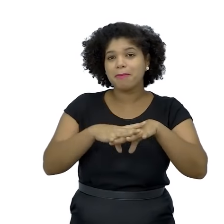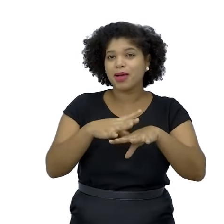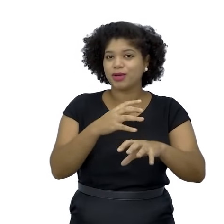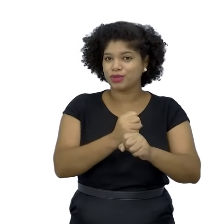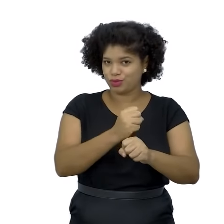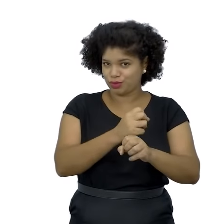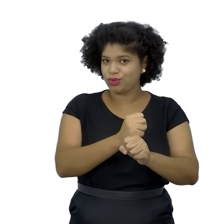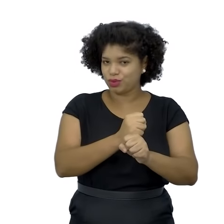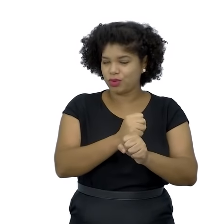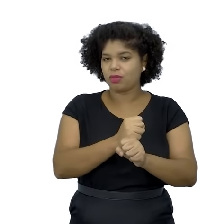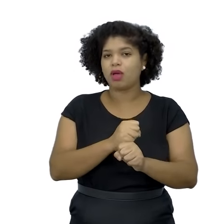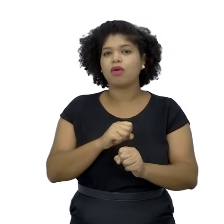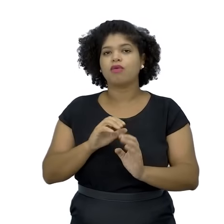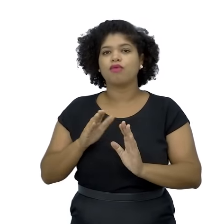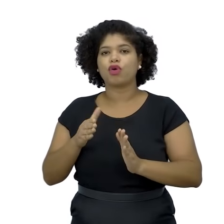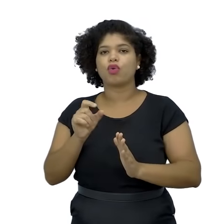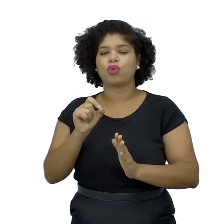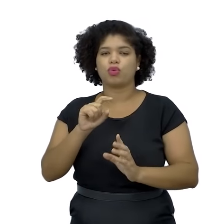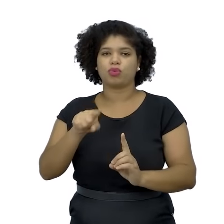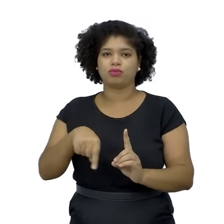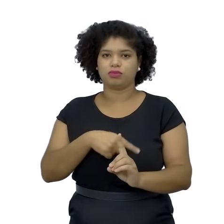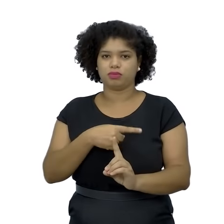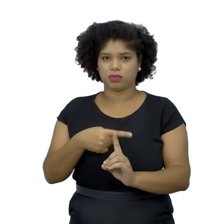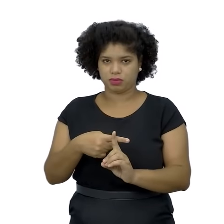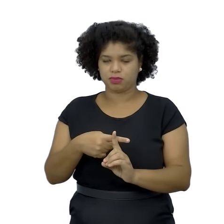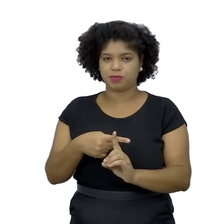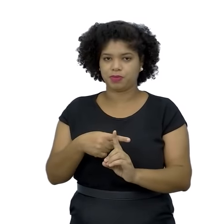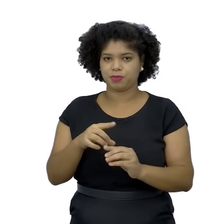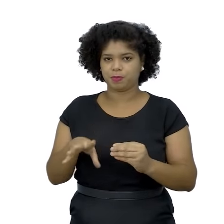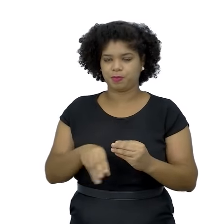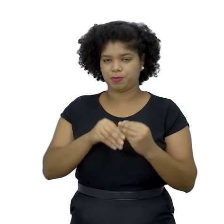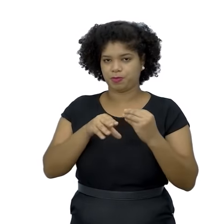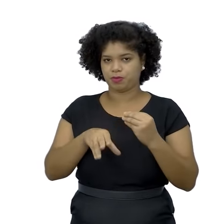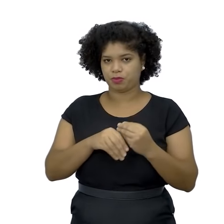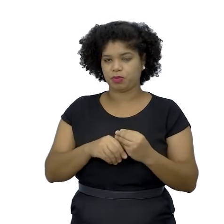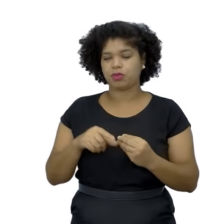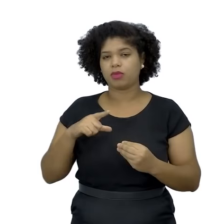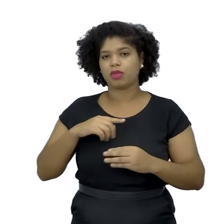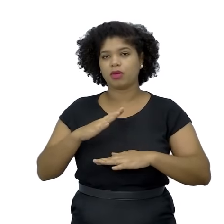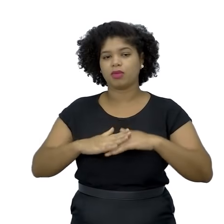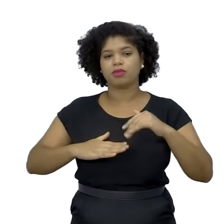para o campo aditivo. Nós temos a habilidade